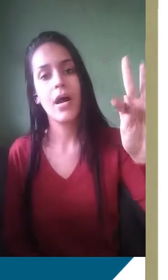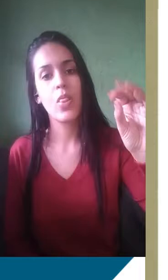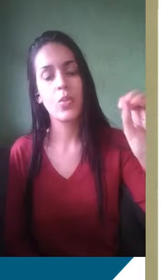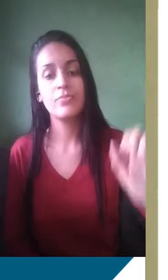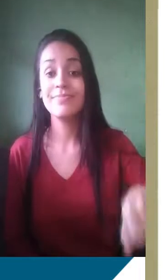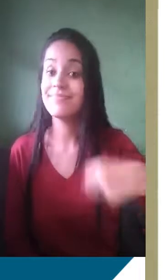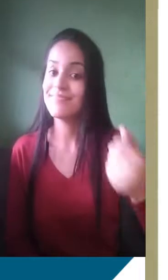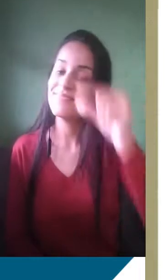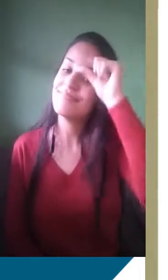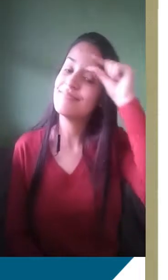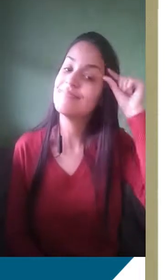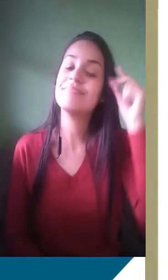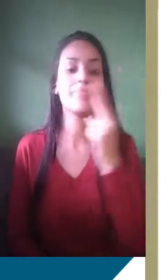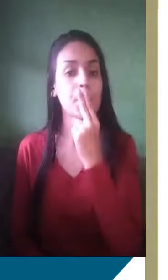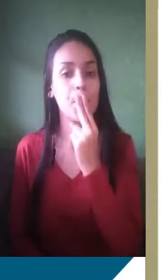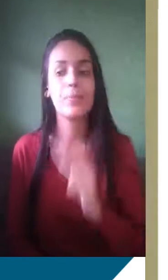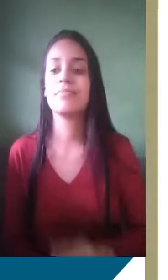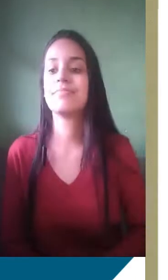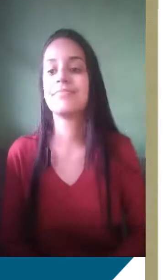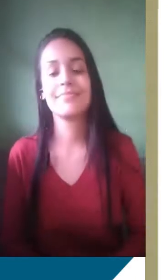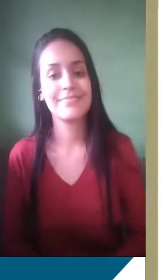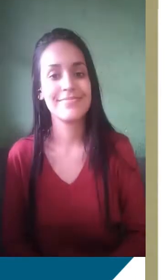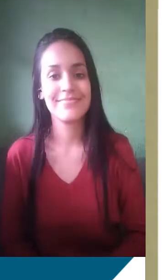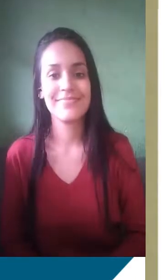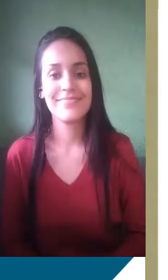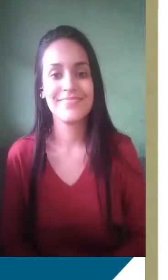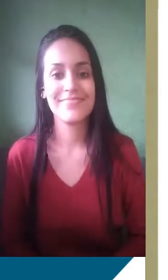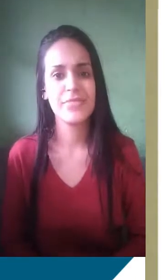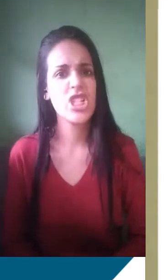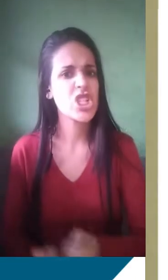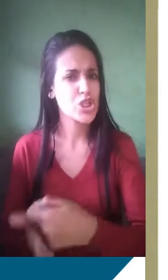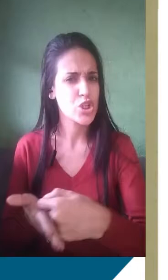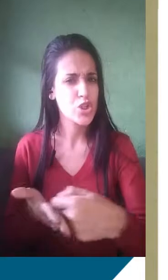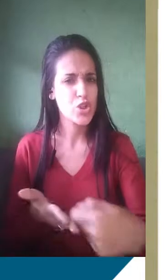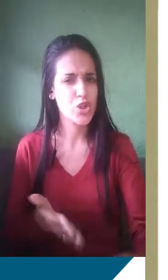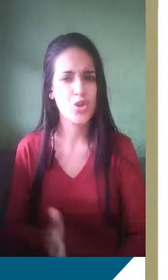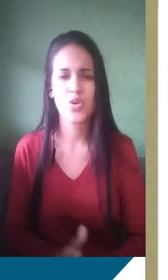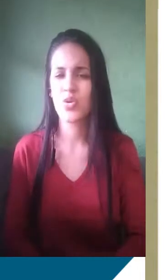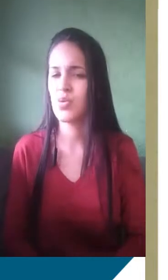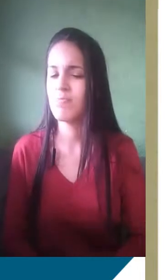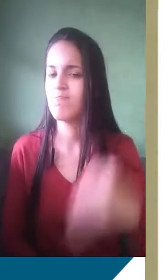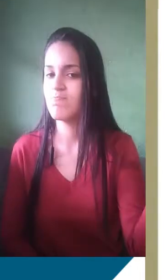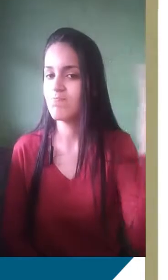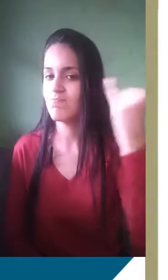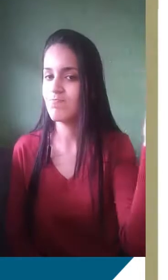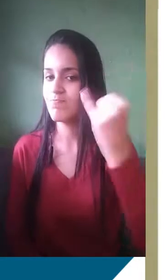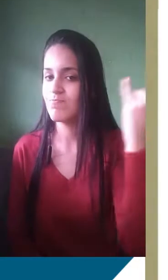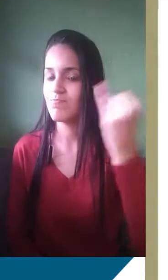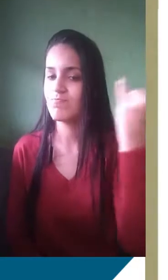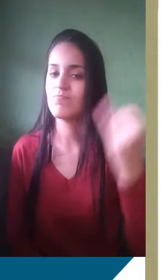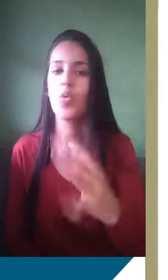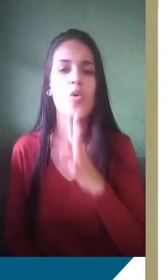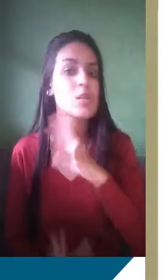juvenil, José Bento Renato Monteiro Lobato foi escritor, diretor e tradutor. Formado em